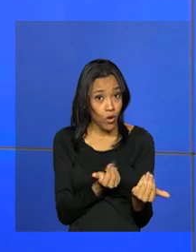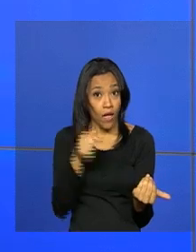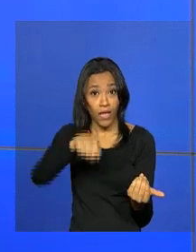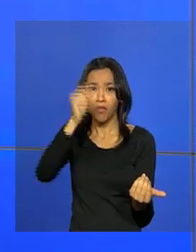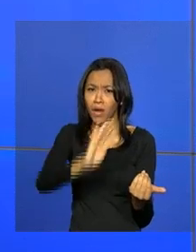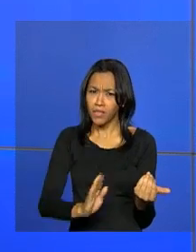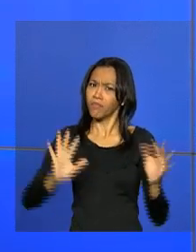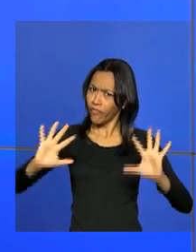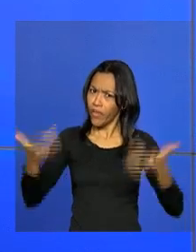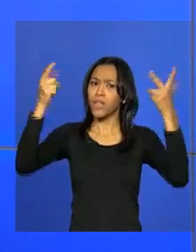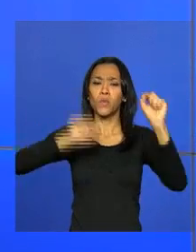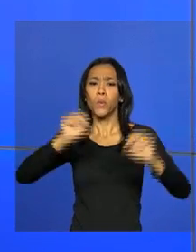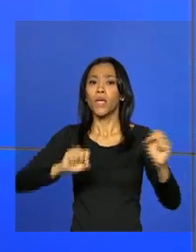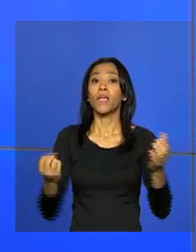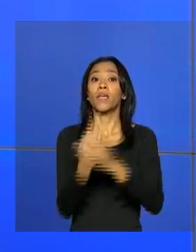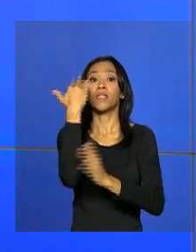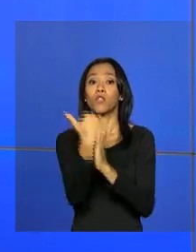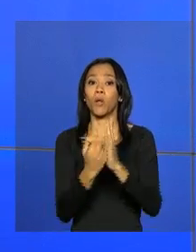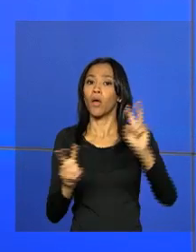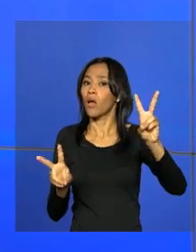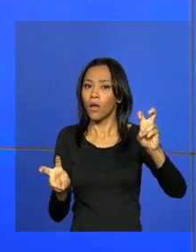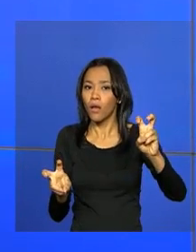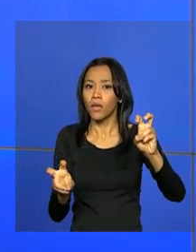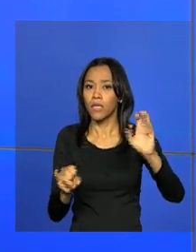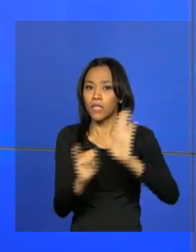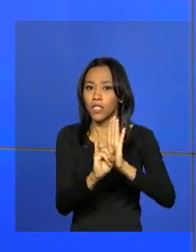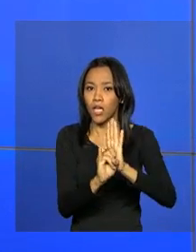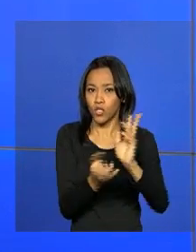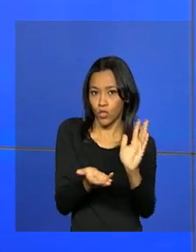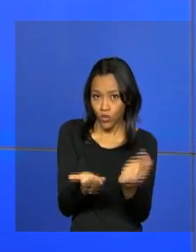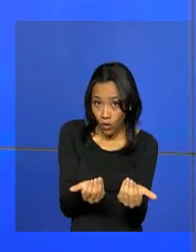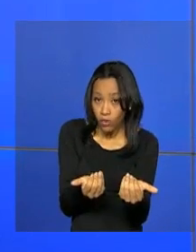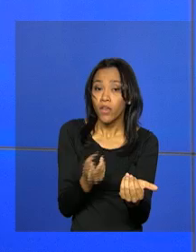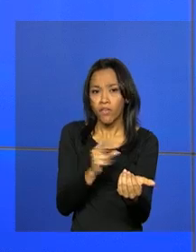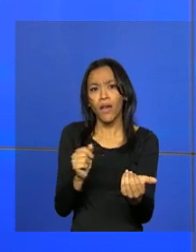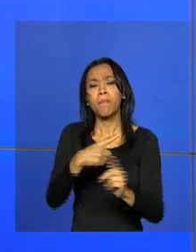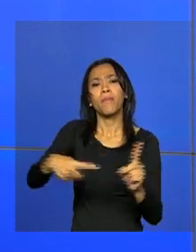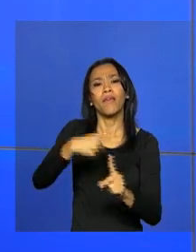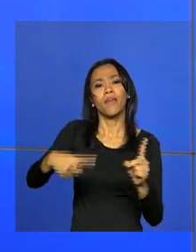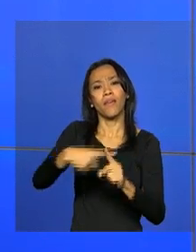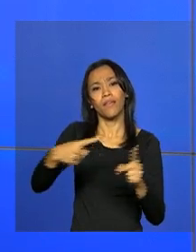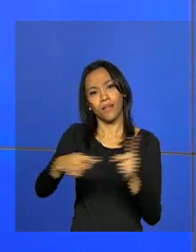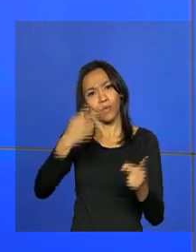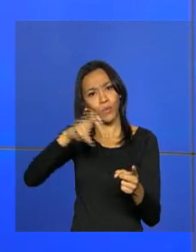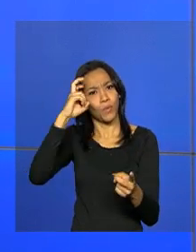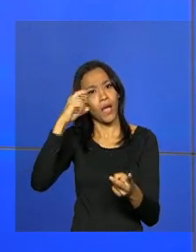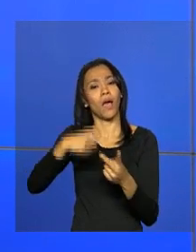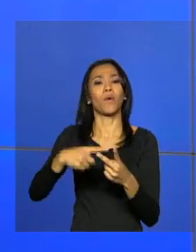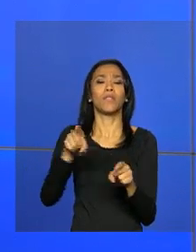data é festejada com a criação do programa Identidade Jovem, que vai garantir meia entrada cultural e meia